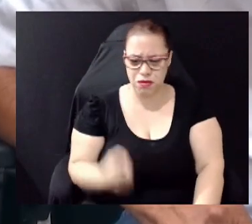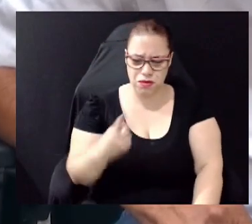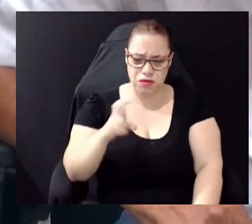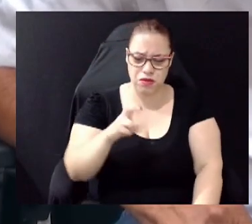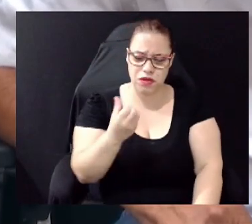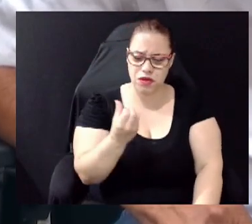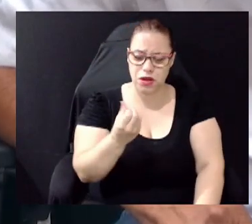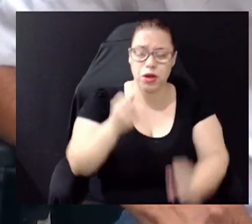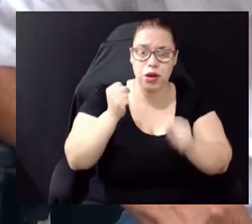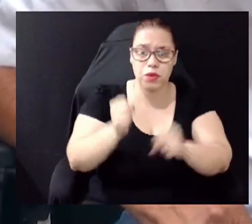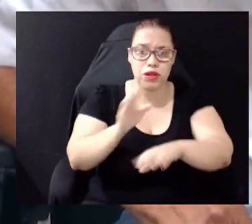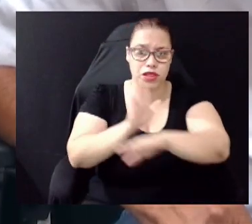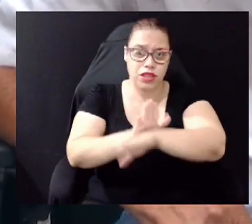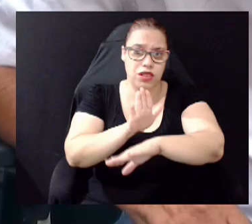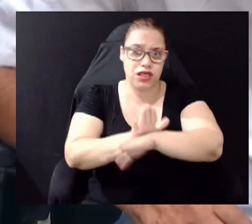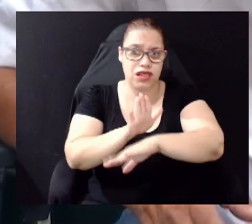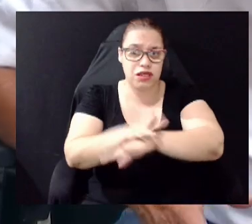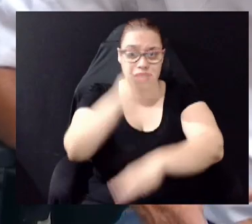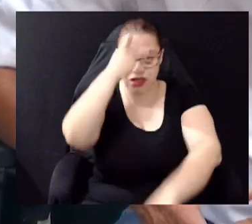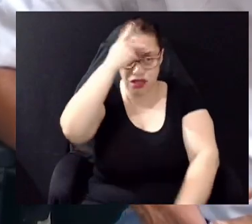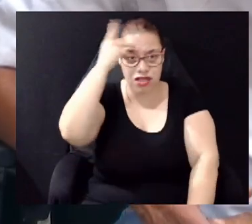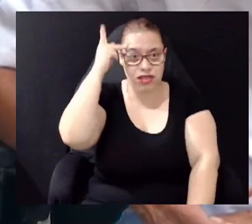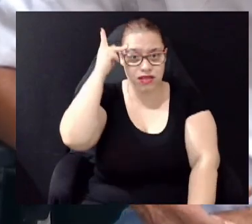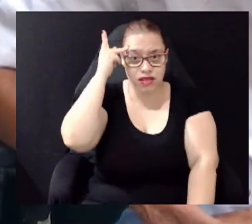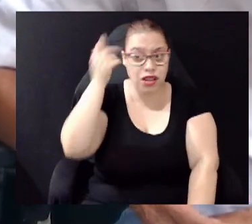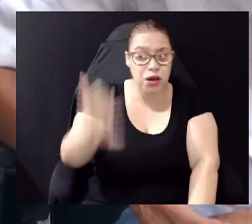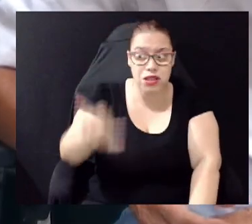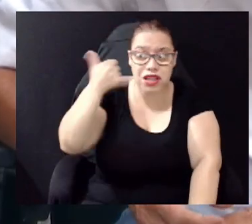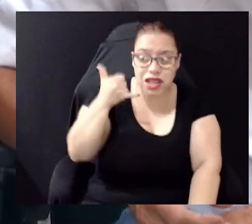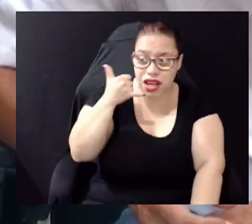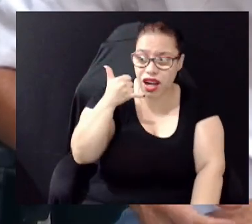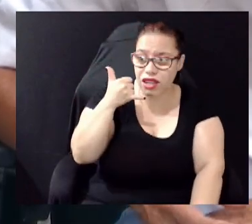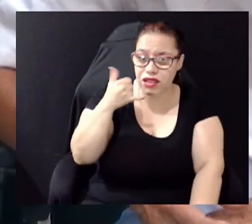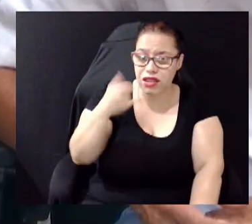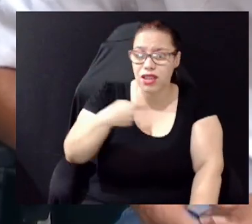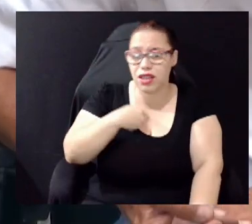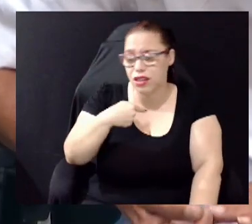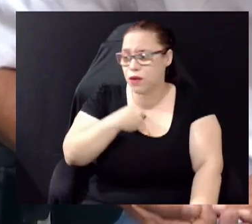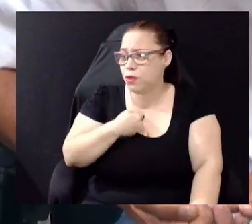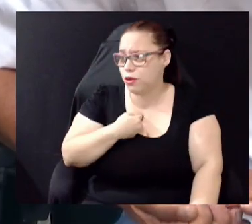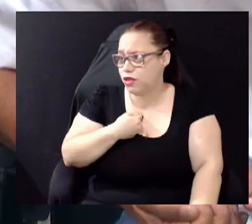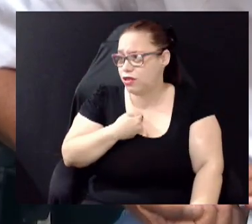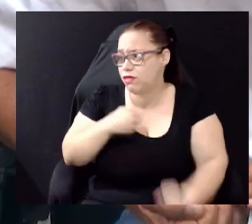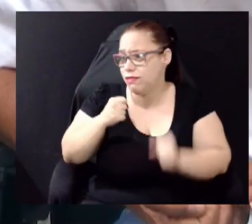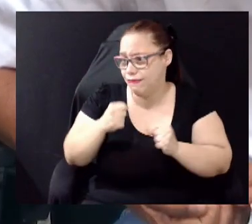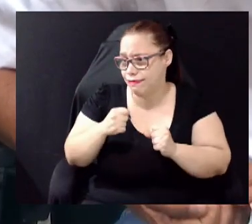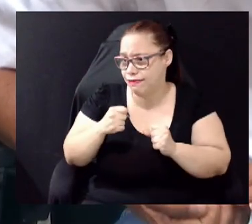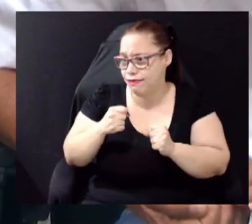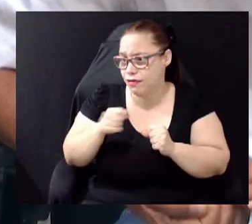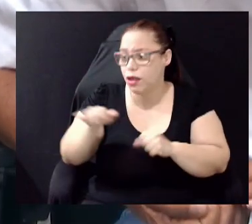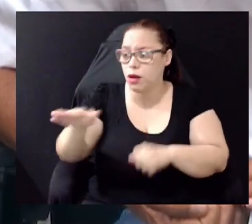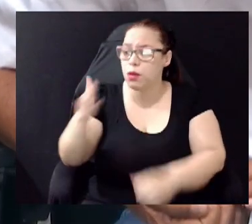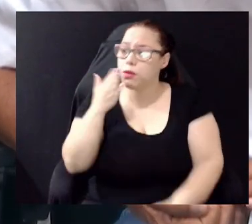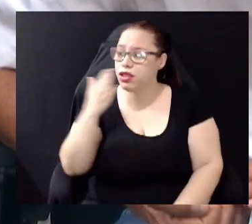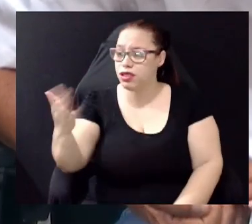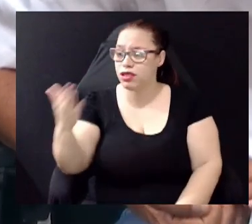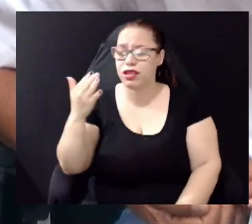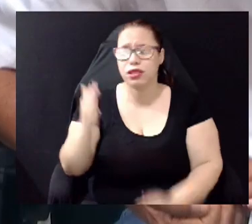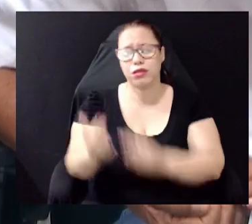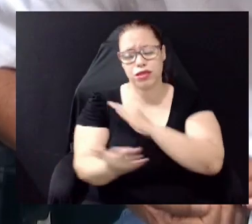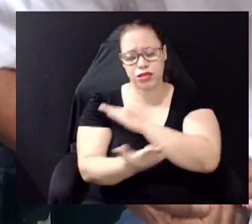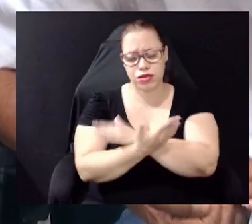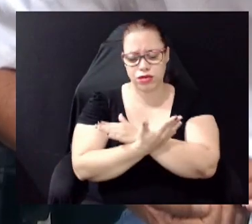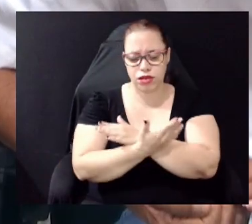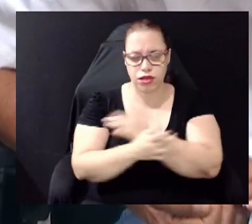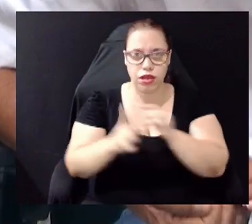ajudado mais pessoas, eu podia ter ligado, eu podia ter solicitado ajuda. Mas, graças a Deus,